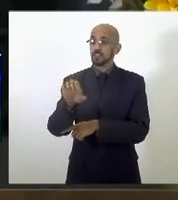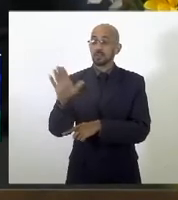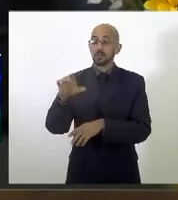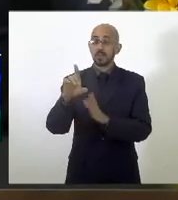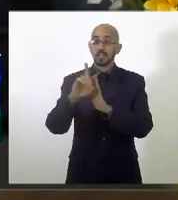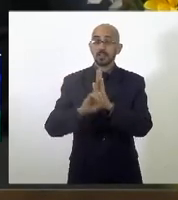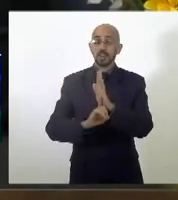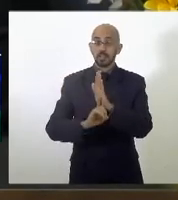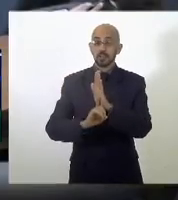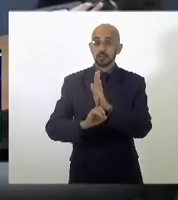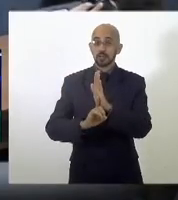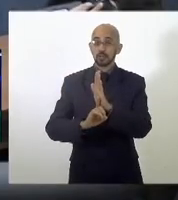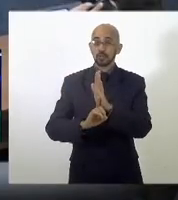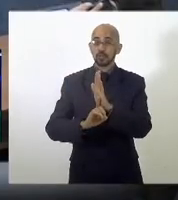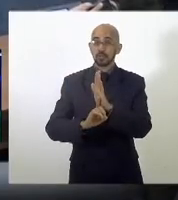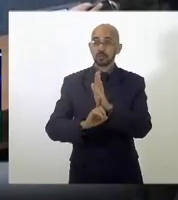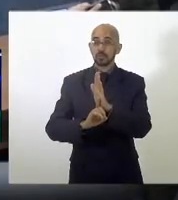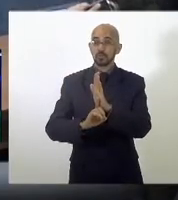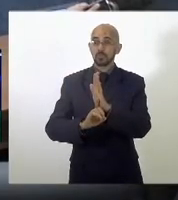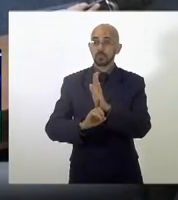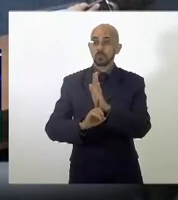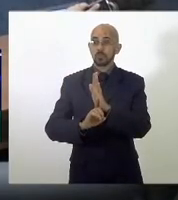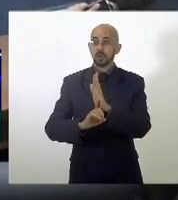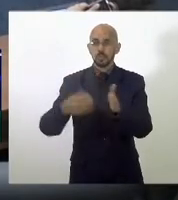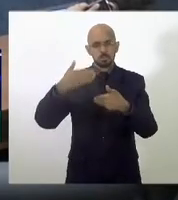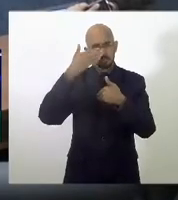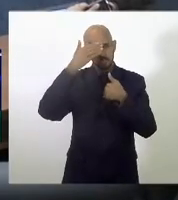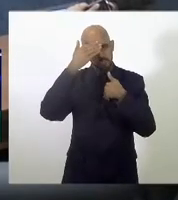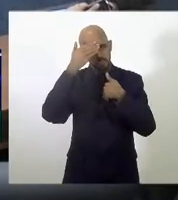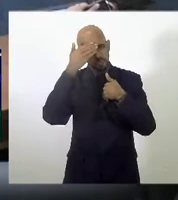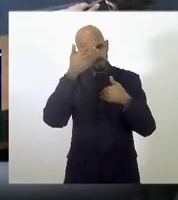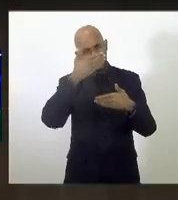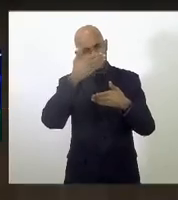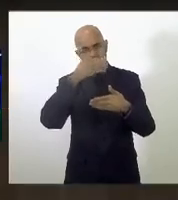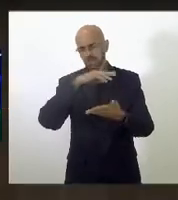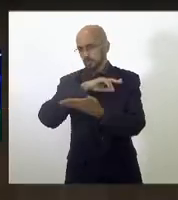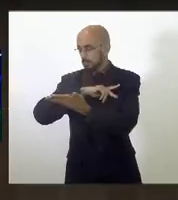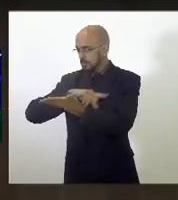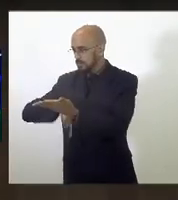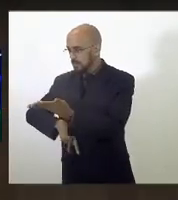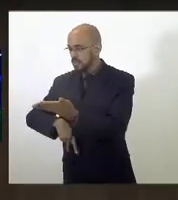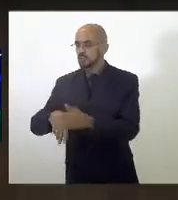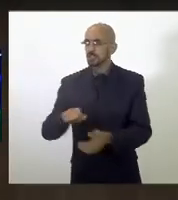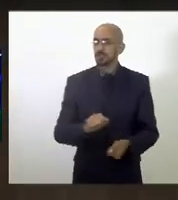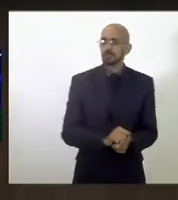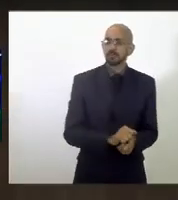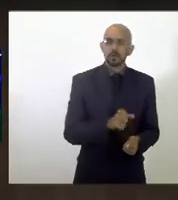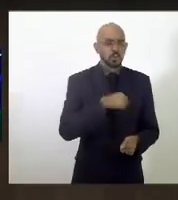declarar. Som. Obrigado, presidente. Presidente, a gente já ouviu